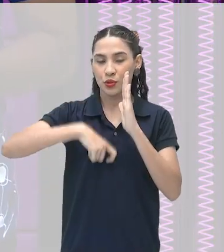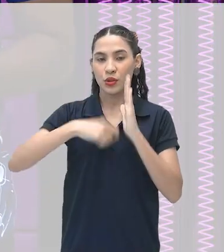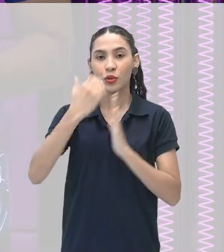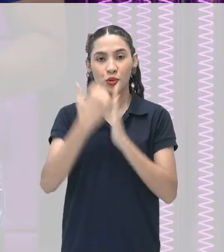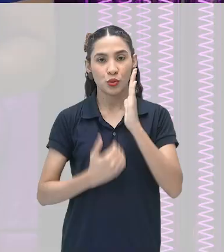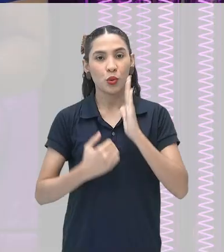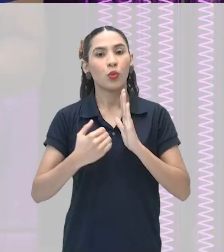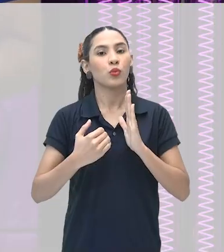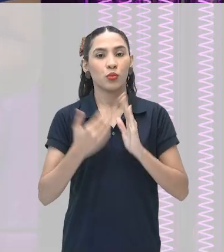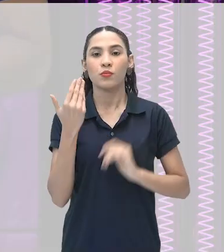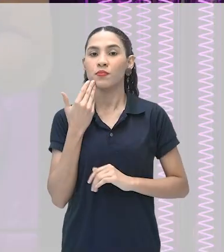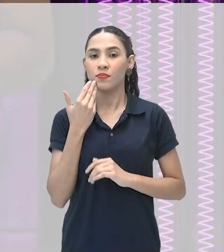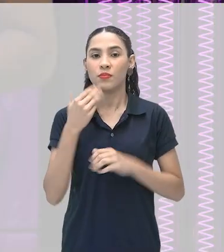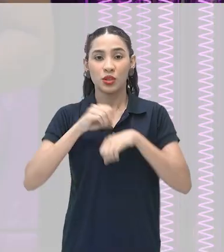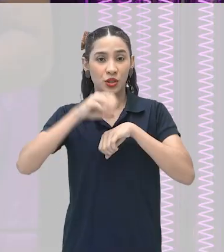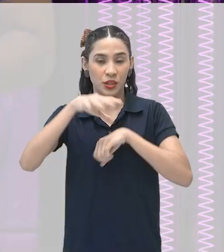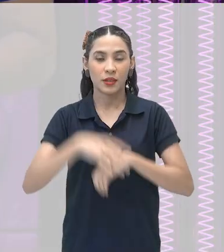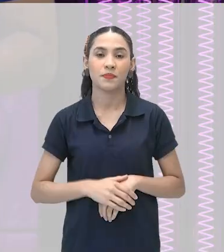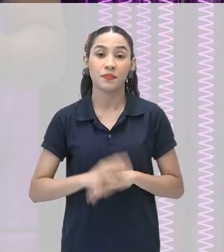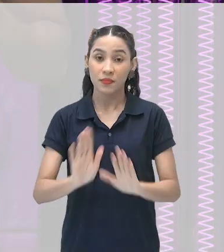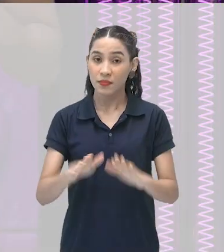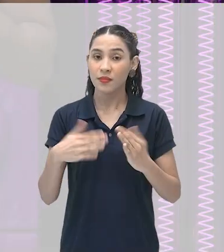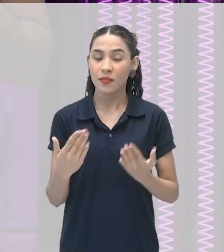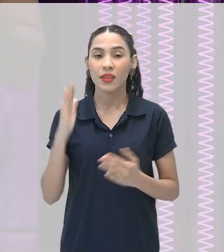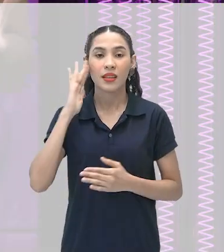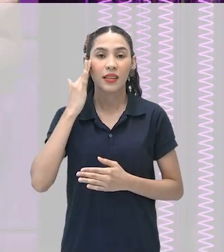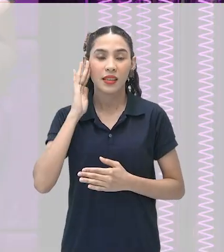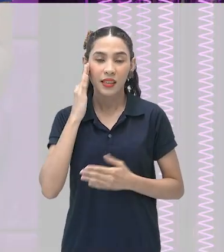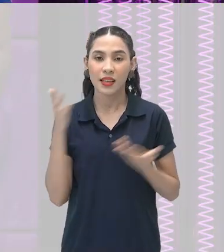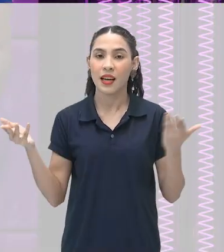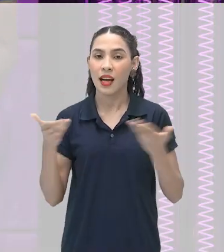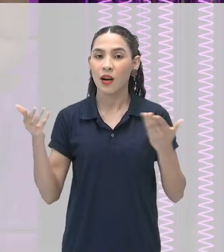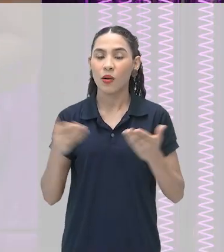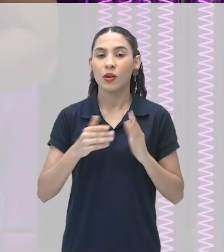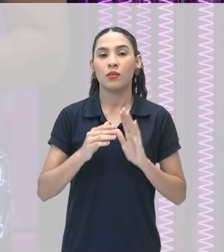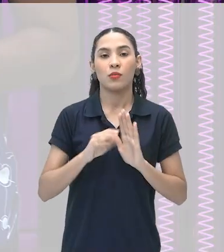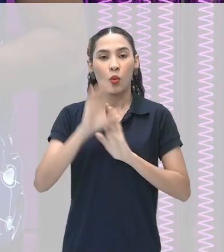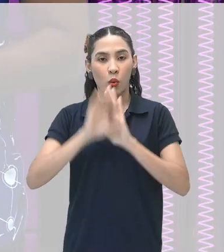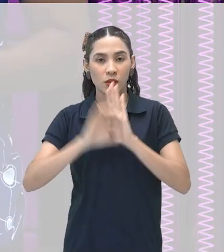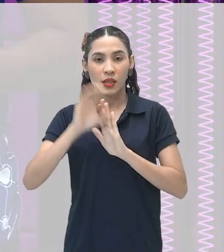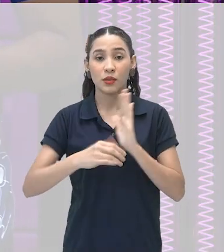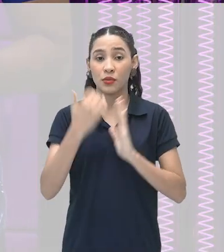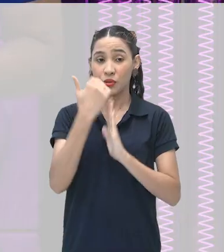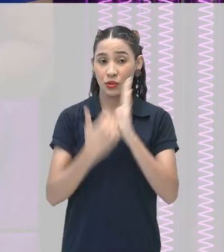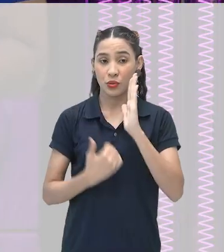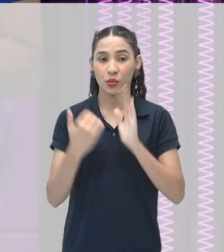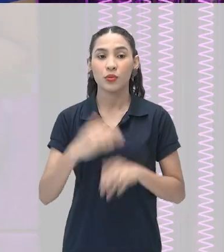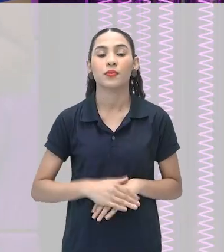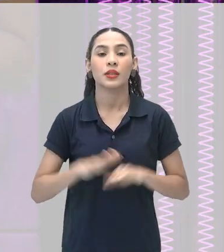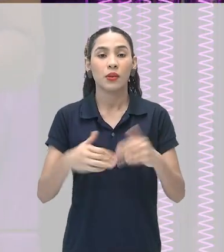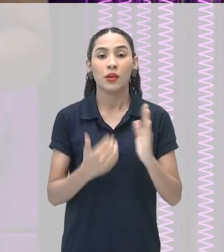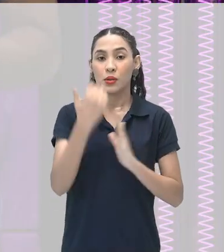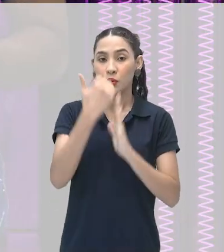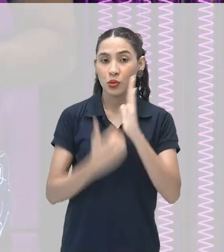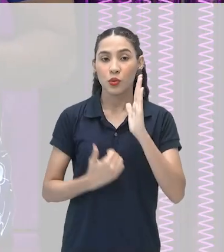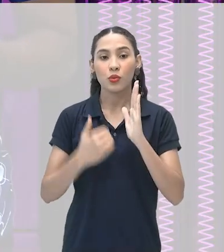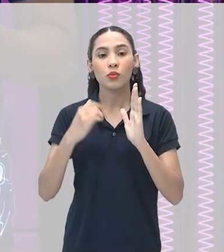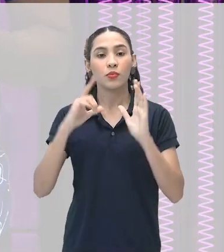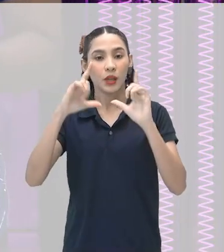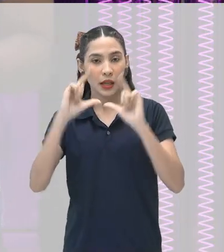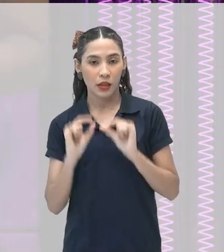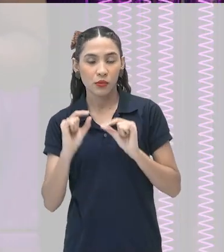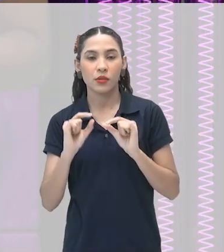que o desconto sugerido pelo vendedor. E aí nós vamos entender agora o conceito de desconto. Desconto é